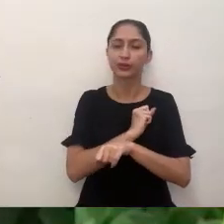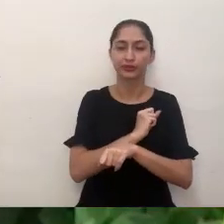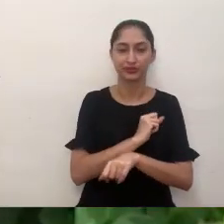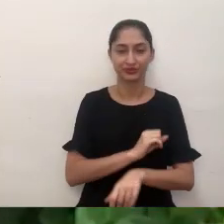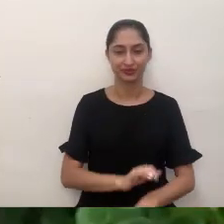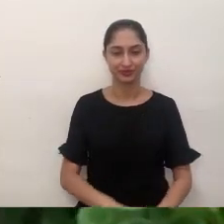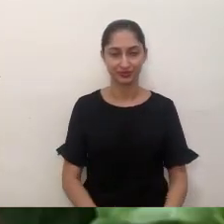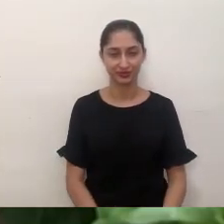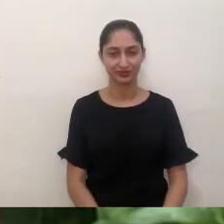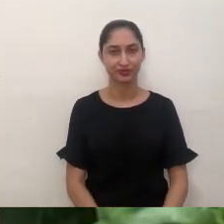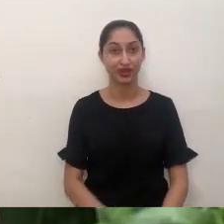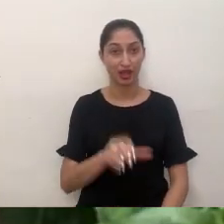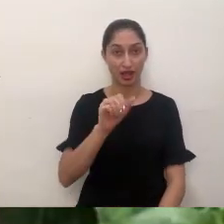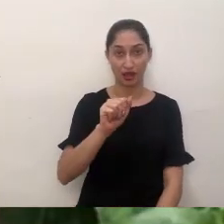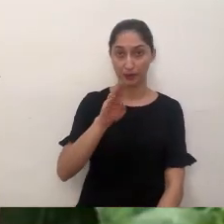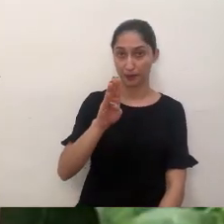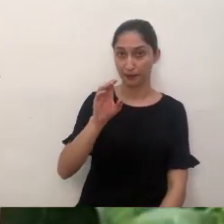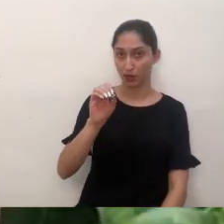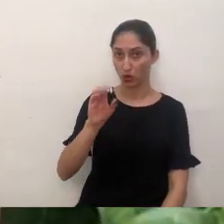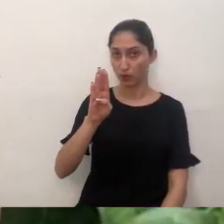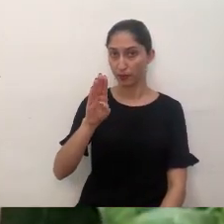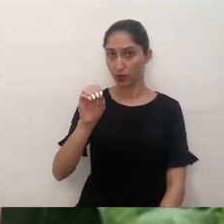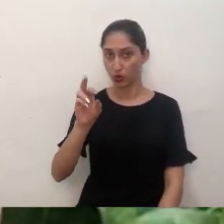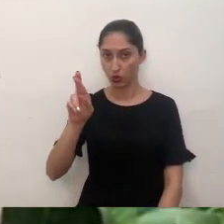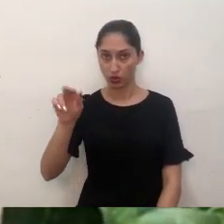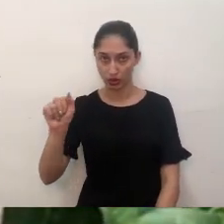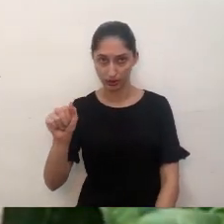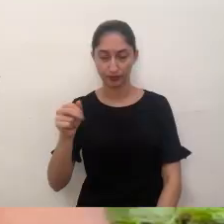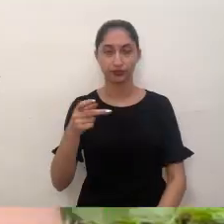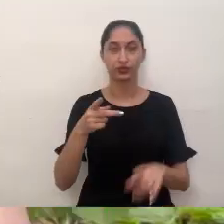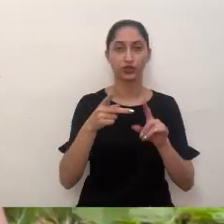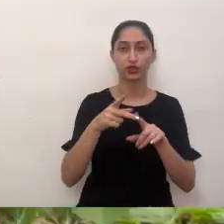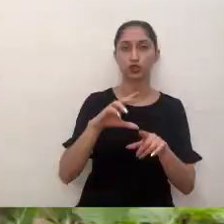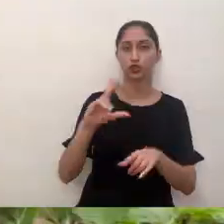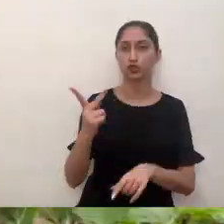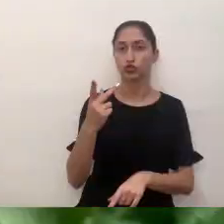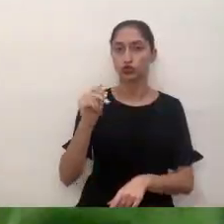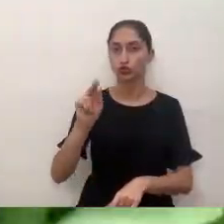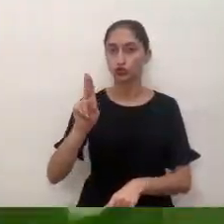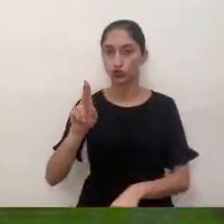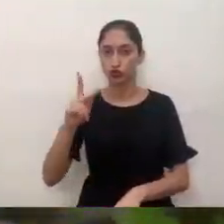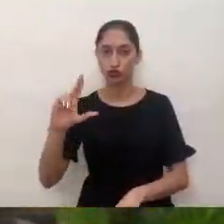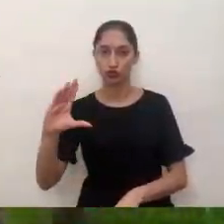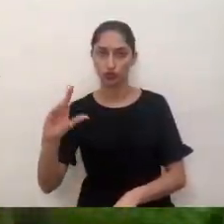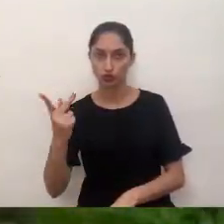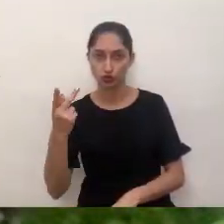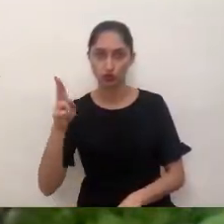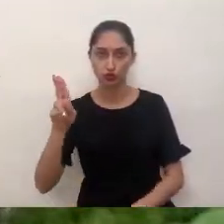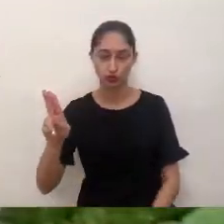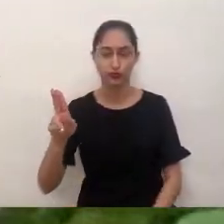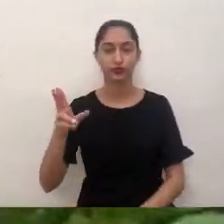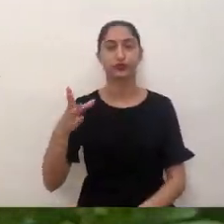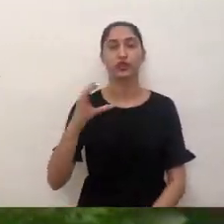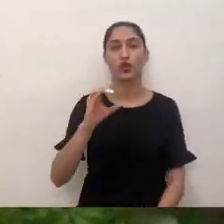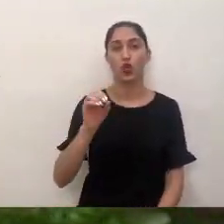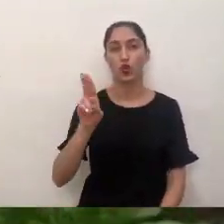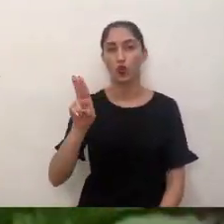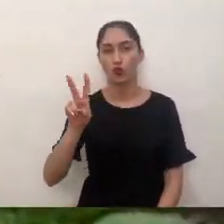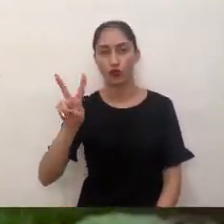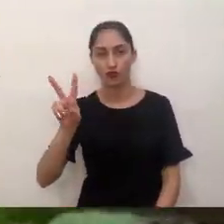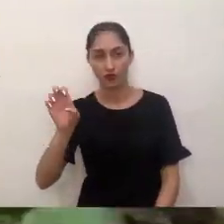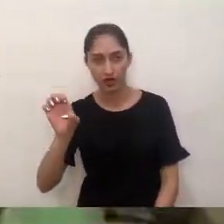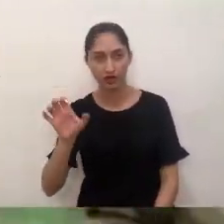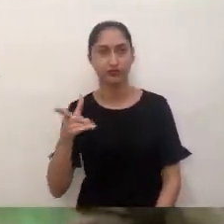deixei. Abóbora, o chuchu e a couve. Aqui na horta eu tenho couve, cebola,